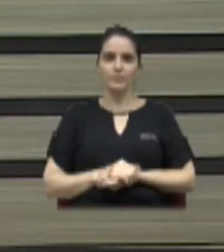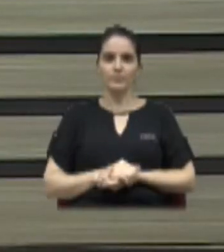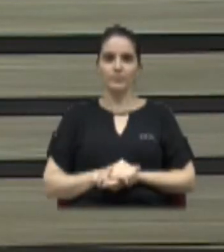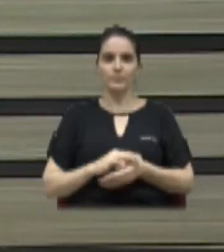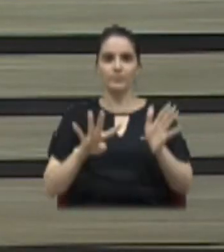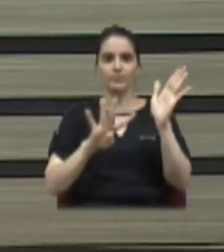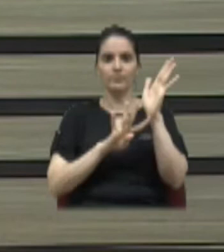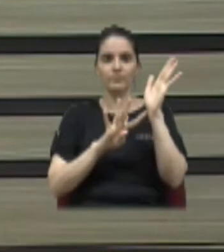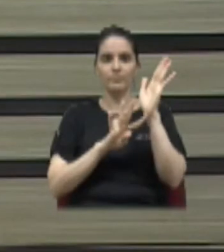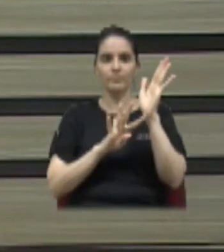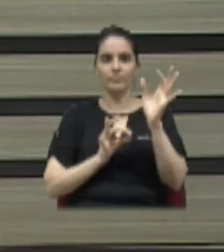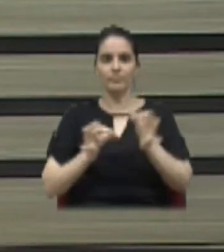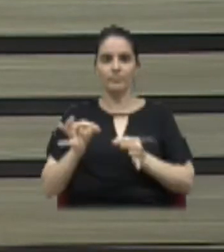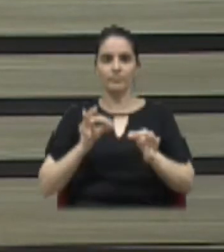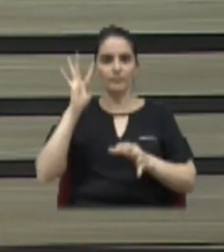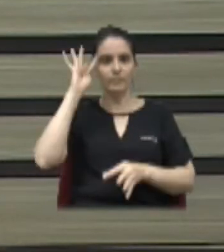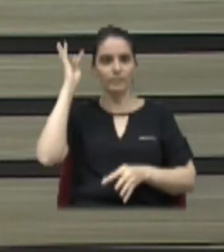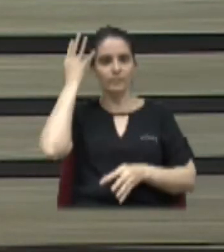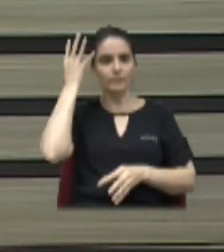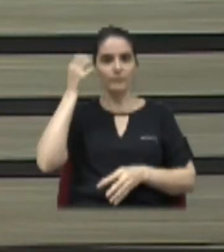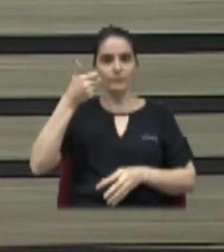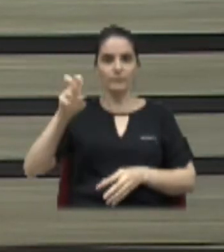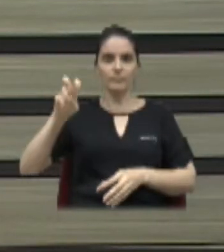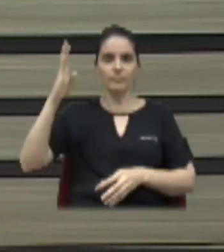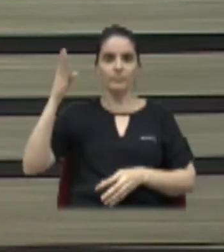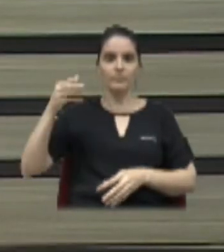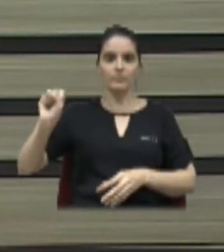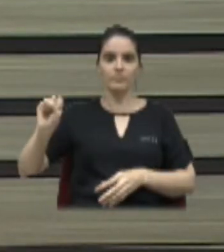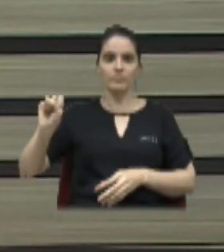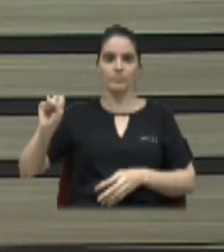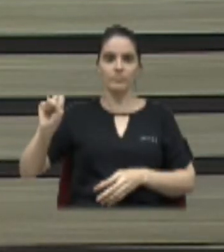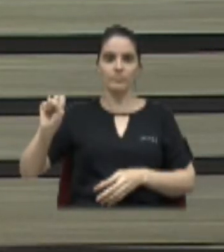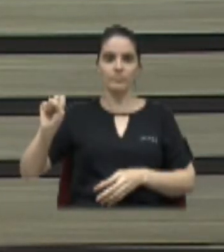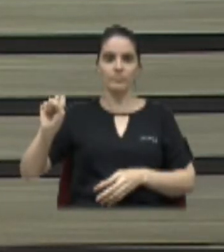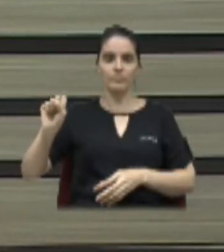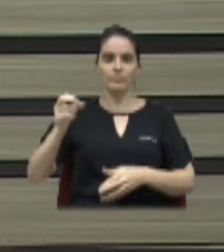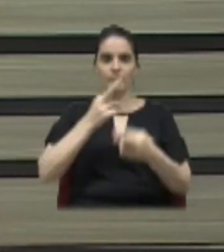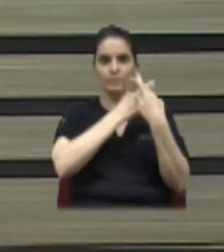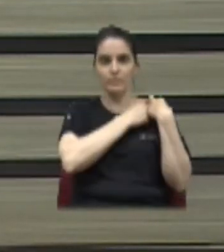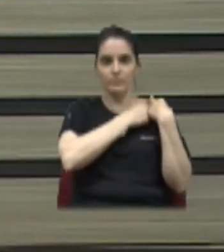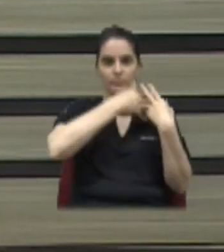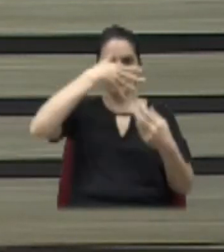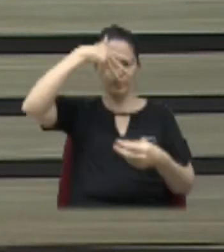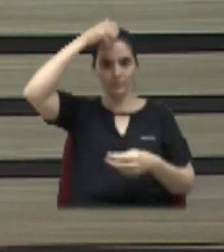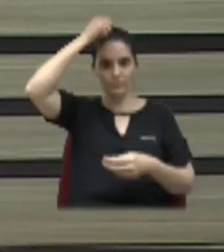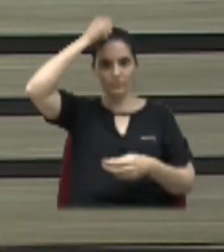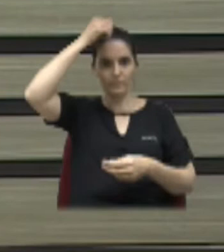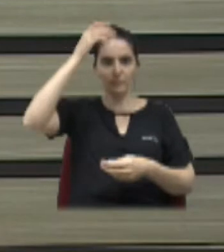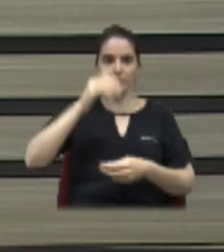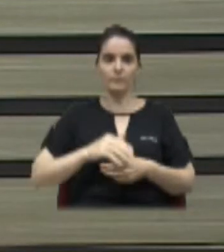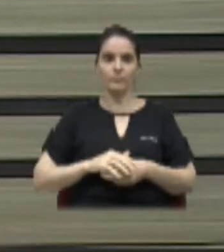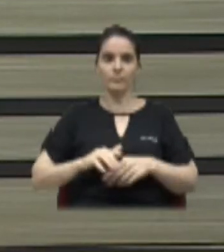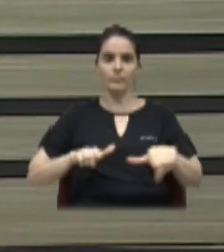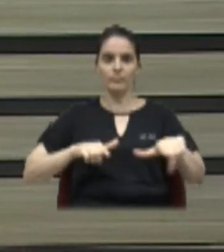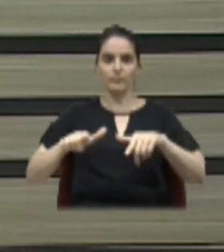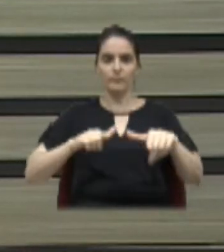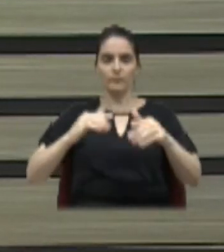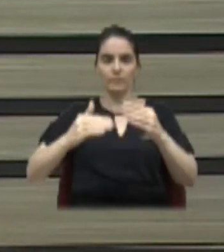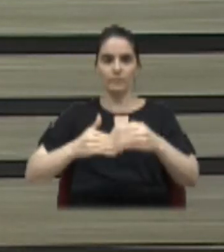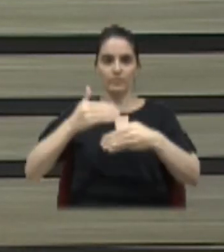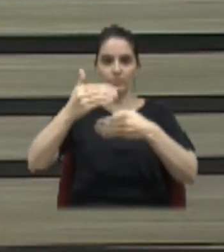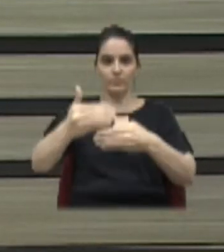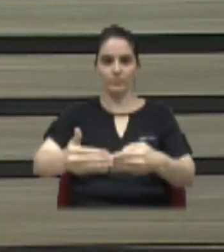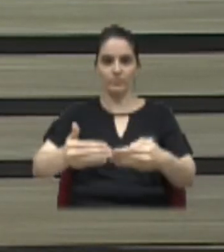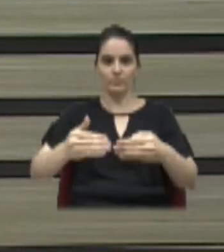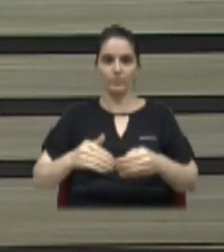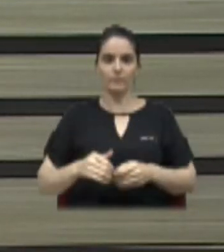Item 4 da pauta, projeto de resolução 15/2018, de autoria do novo vereador Antônio Franco de Moraes, que prorroga os